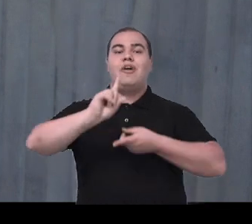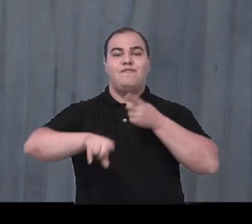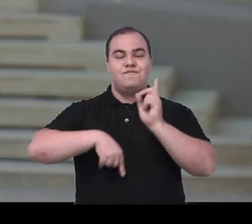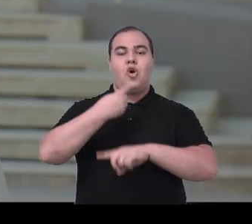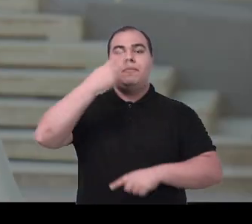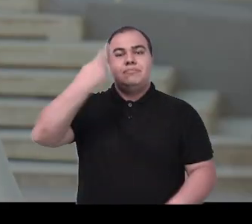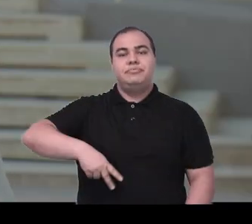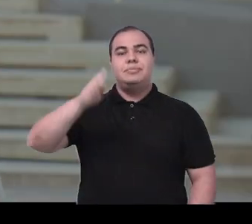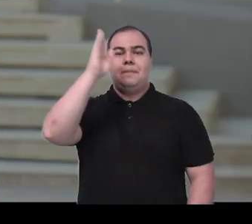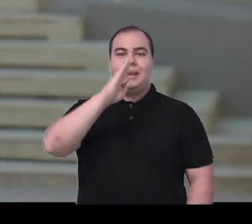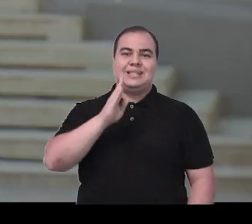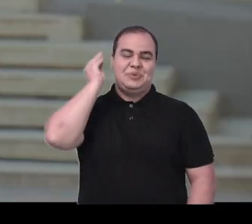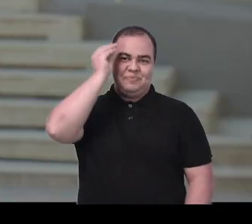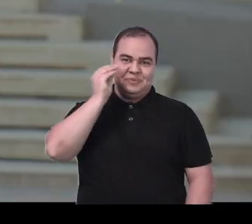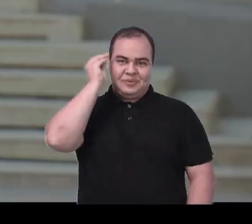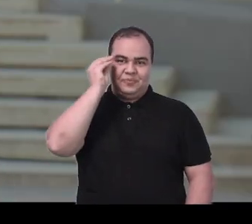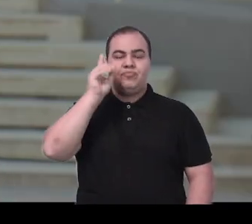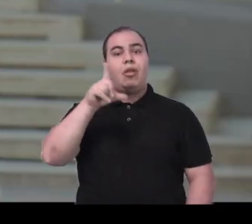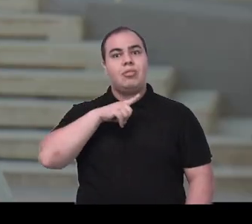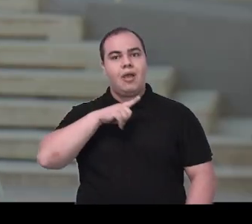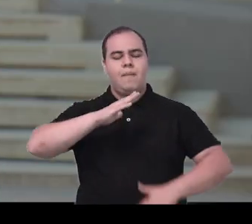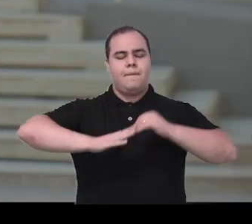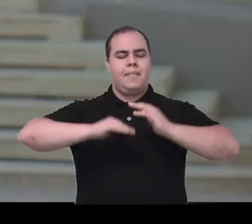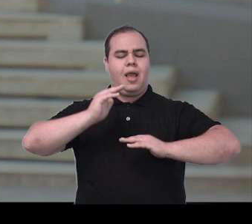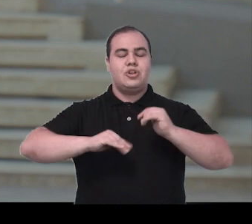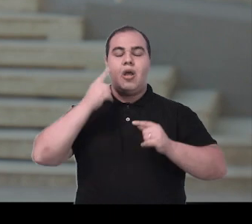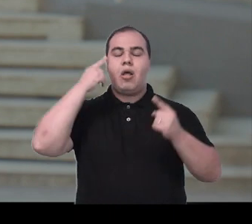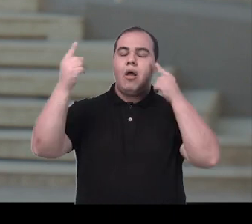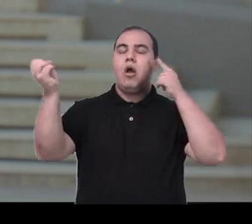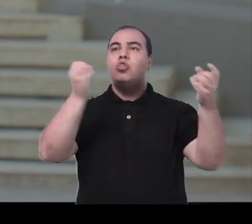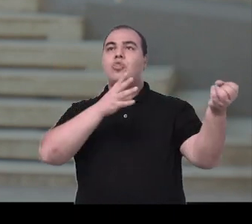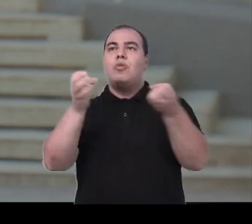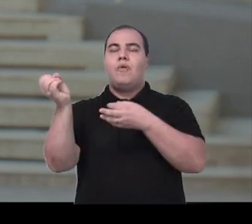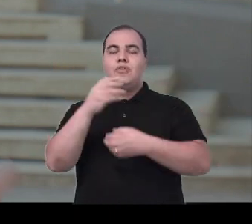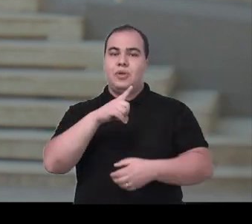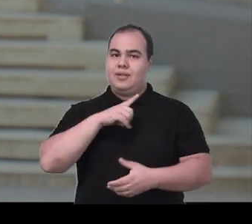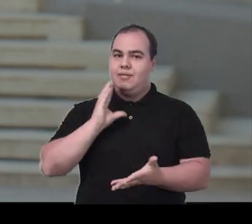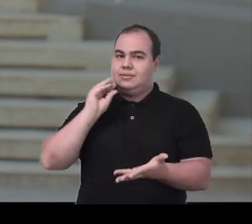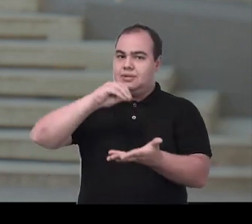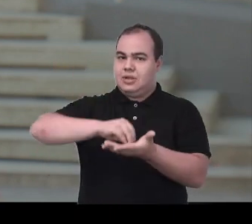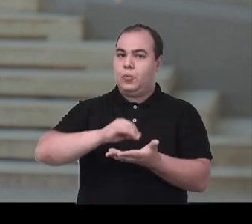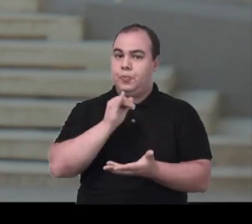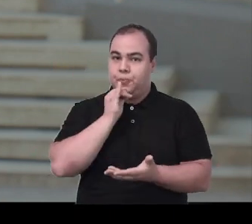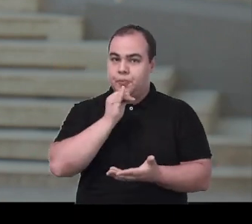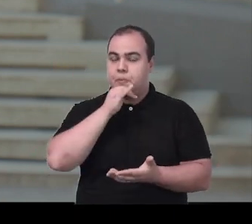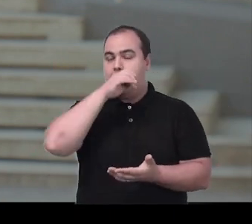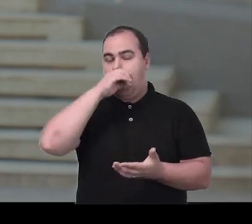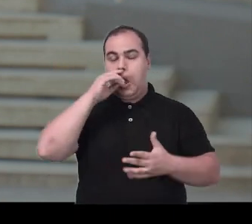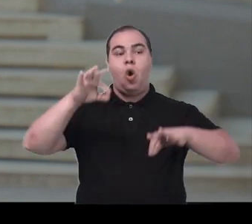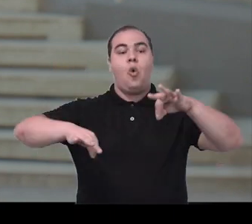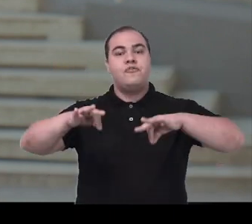brasileira. O serviço sempre apostou em práticas inovadoras, né? Então, quando a gente tem inserção, por exemplo, dentro da saúde